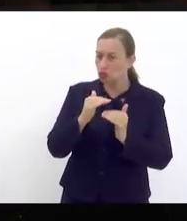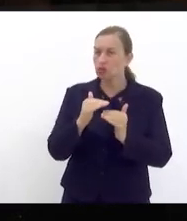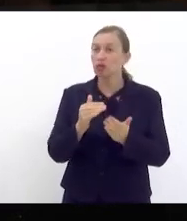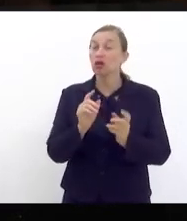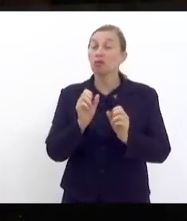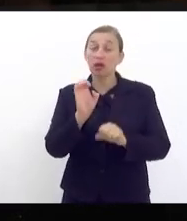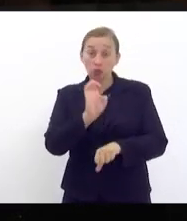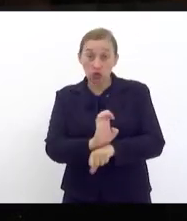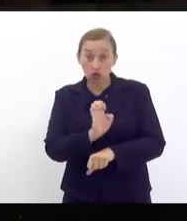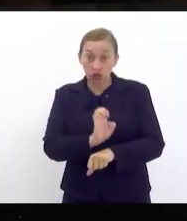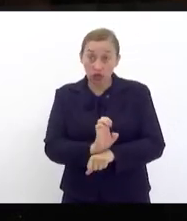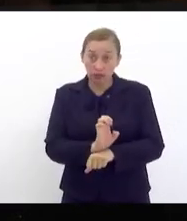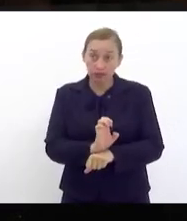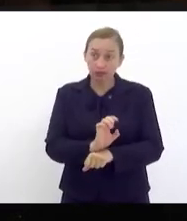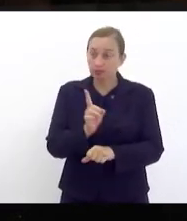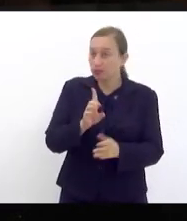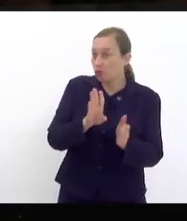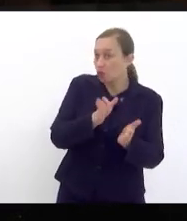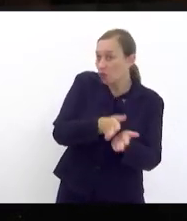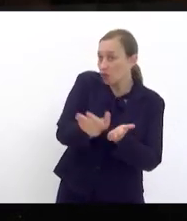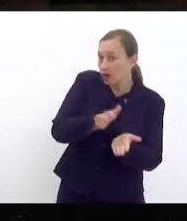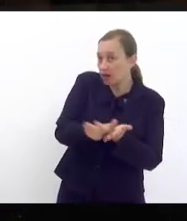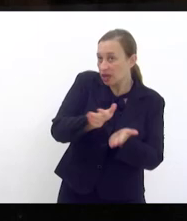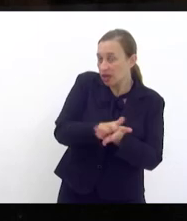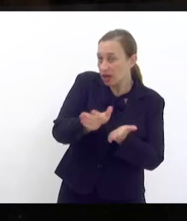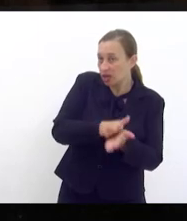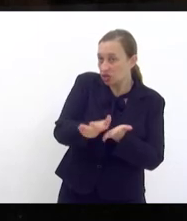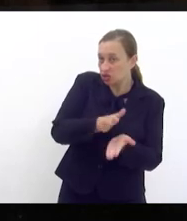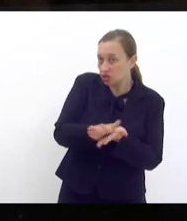que o Estado não gaste de maneira excessiva,